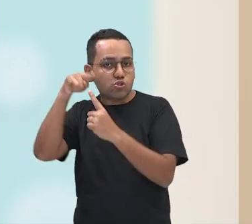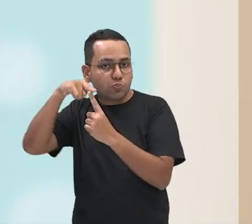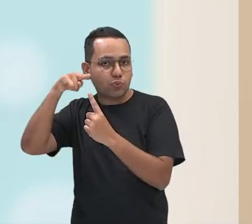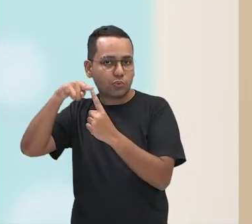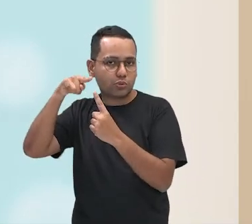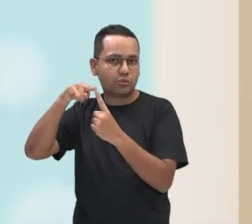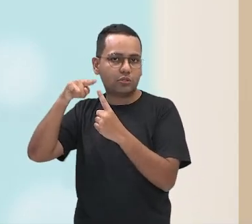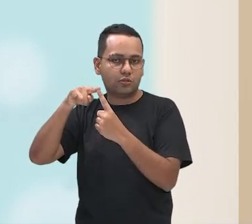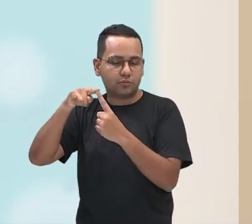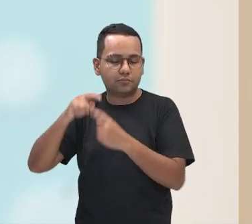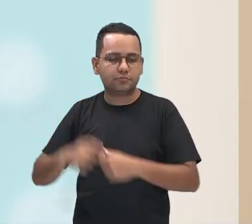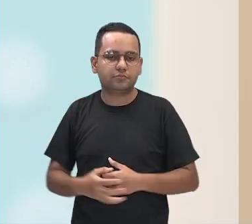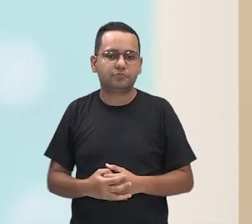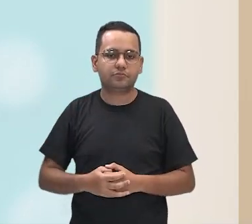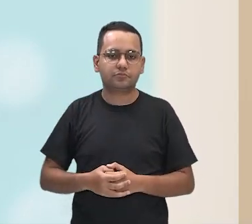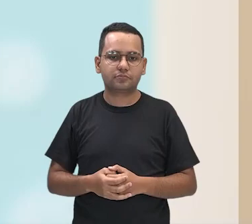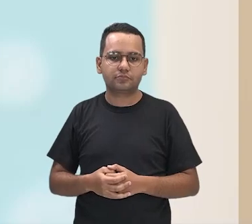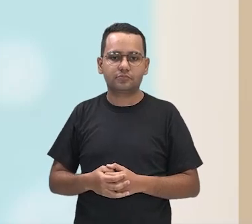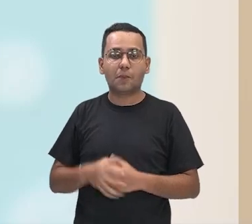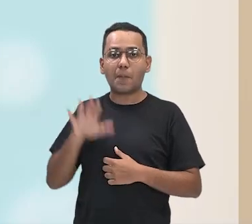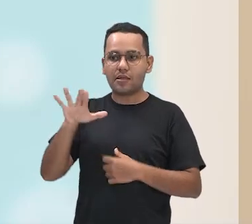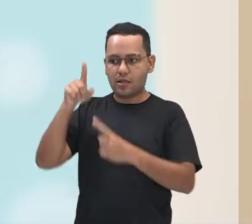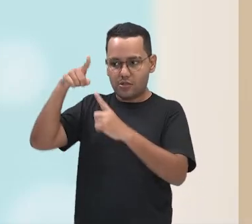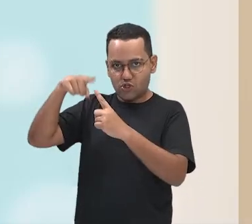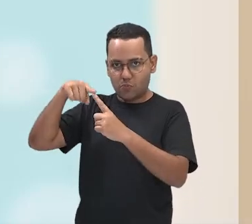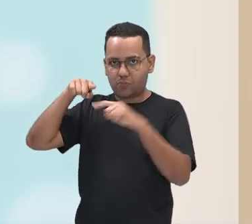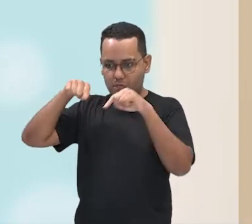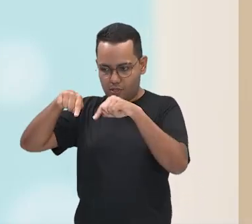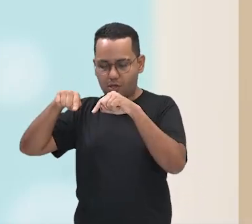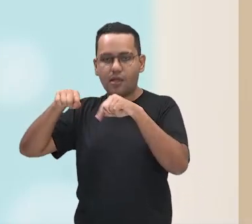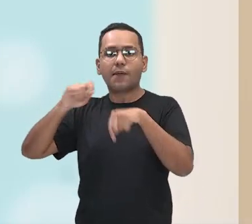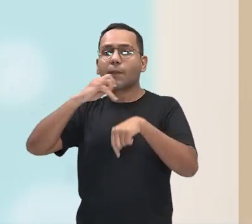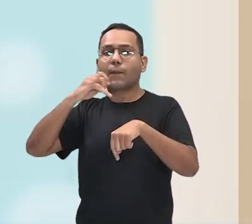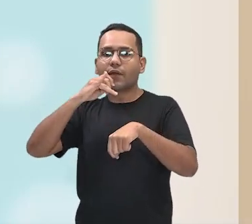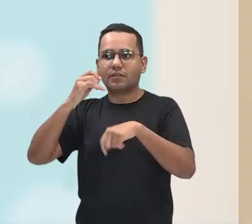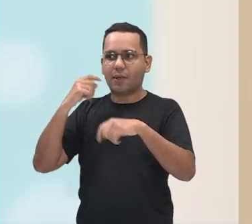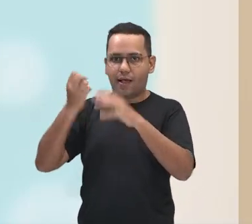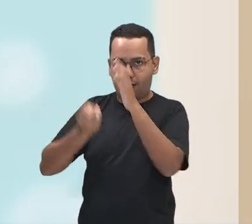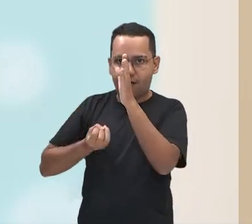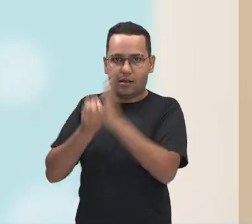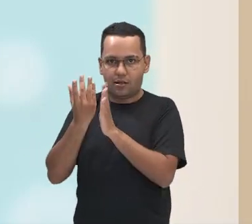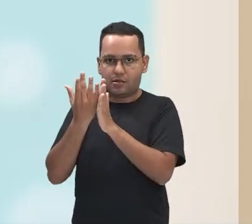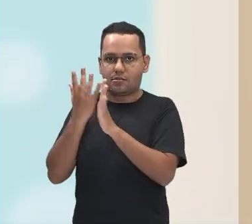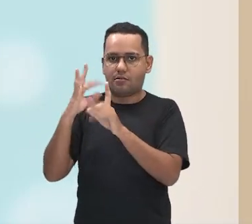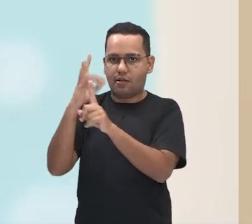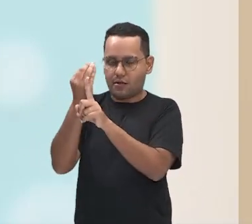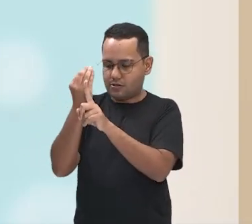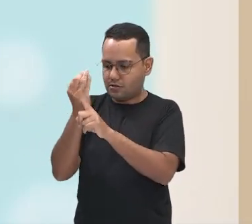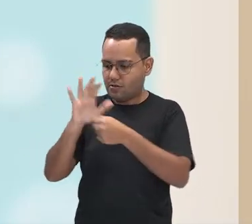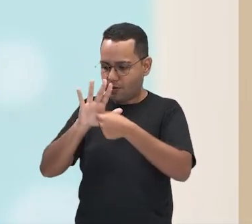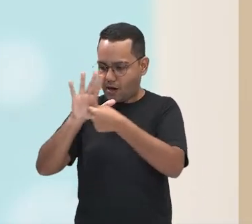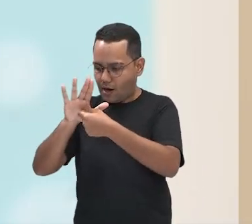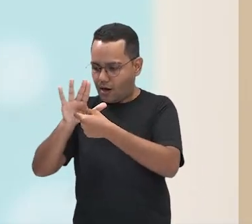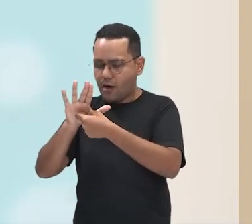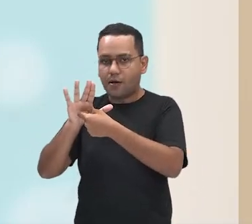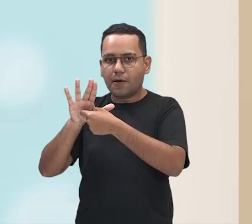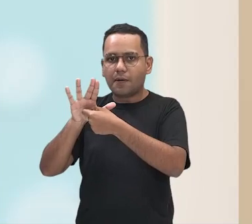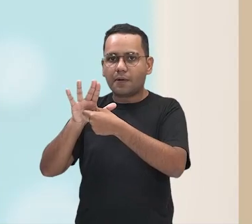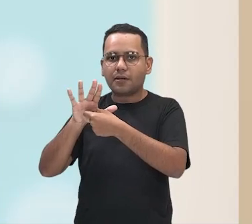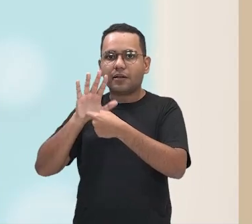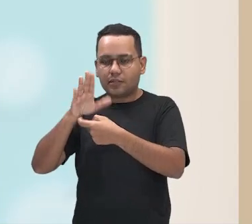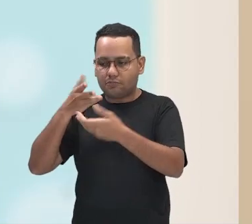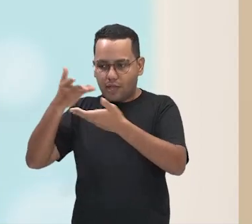exposição imersiva, você se sente dentro da obra, por isso que ela tem esse nome de imersiva, parece que você está entrando naquela obra de